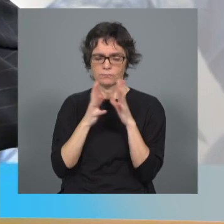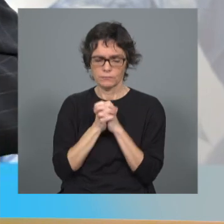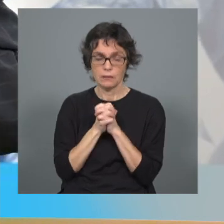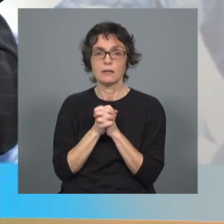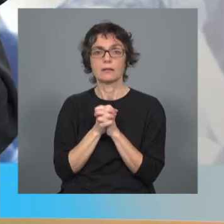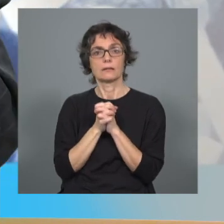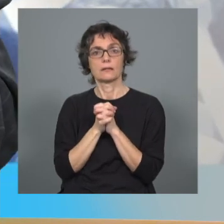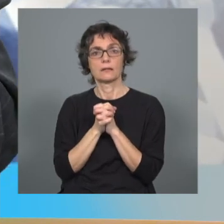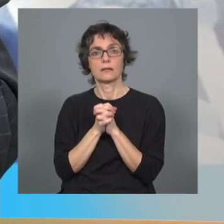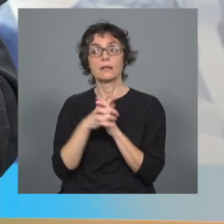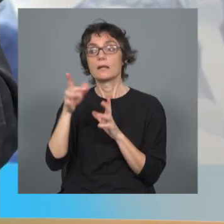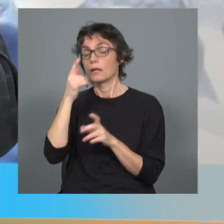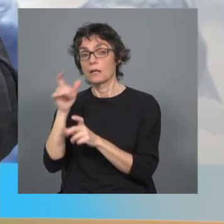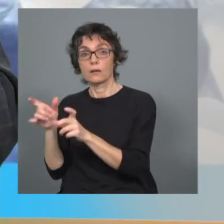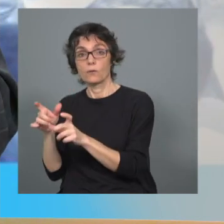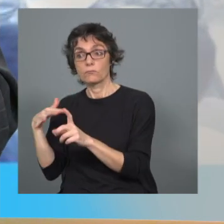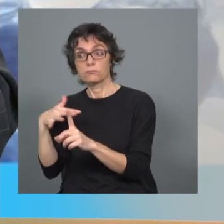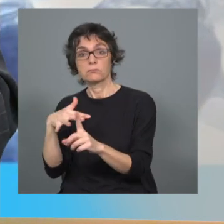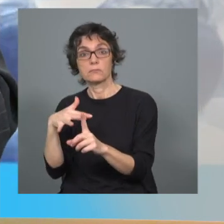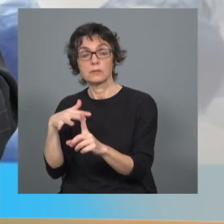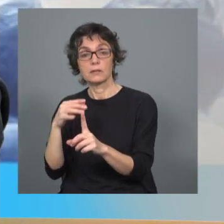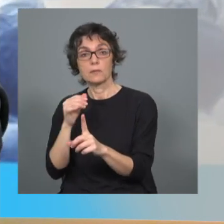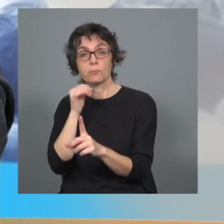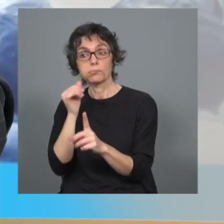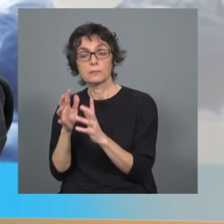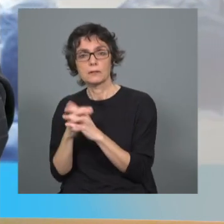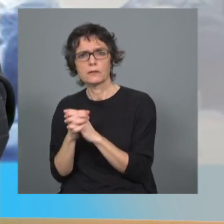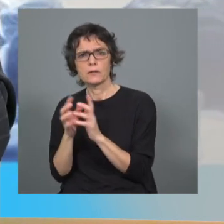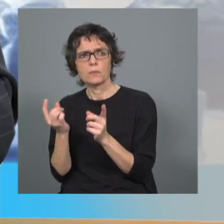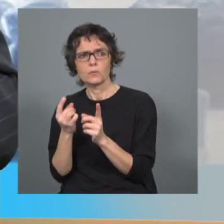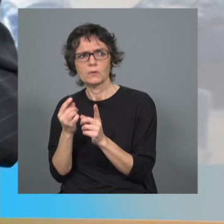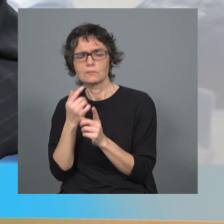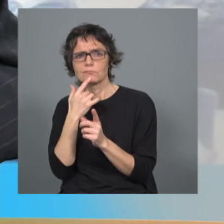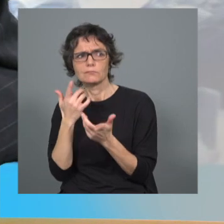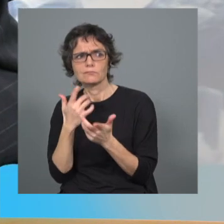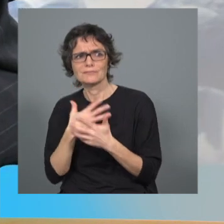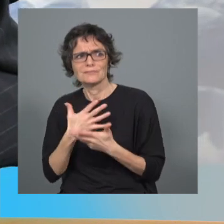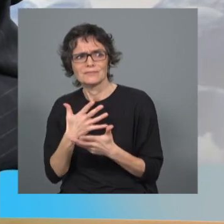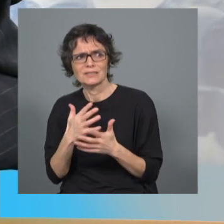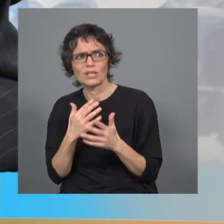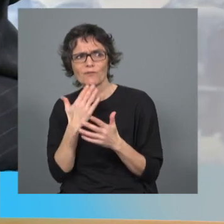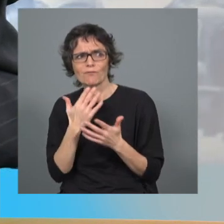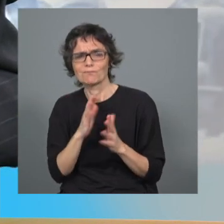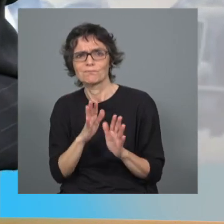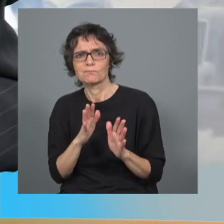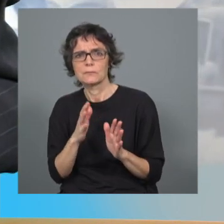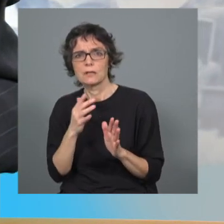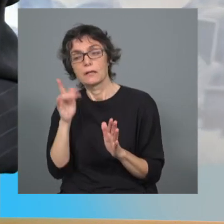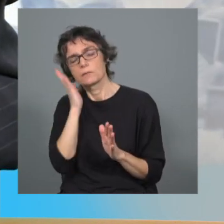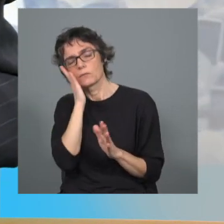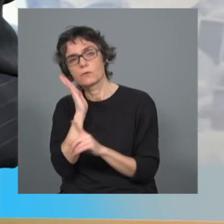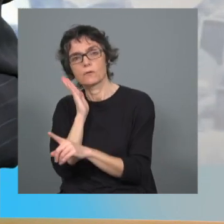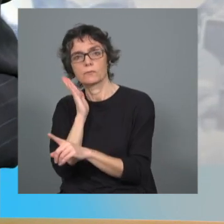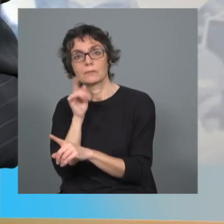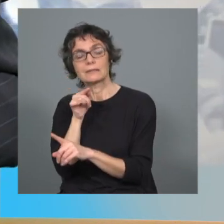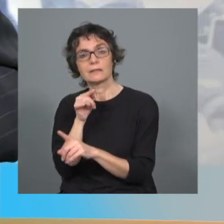discípulos não rezam porque ainda não estão disponíveis para fazer a vontade do Pai, dormem. E então, nós temos aqui já essa